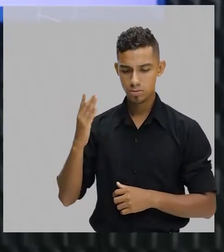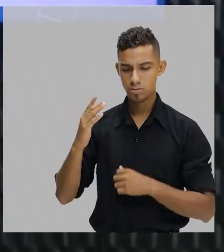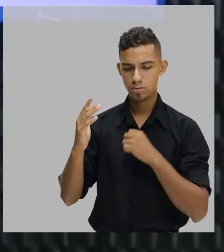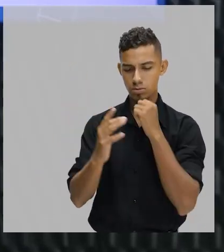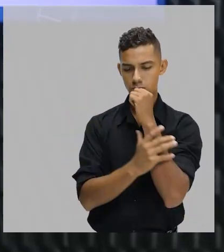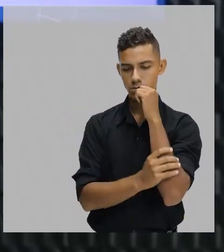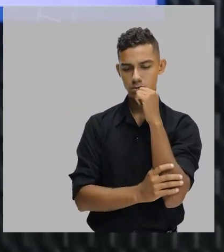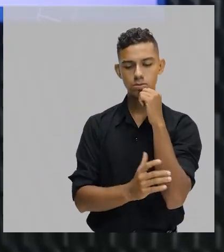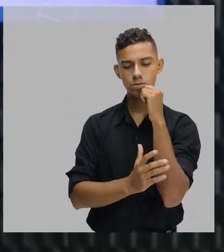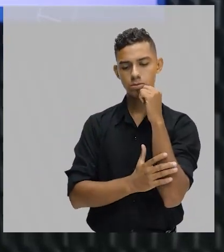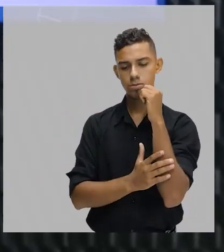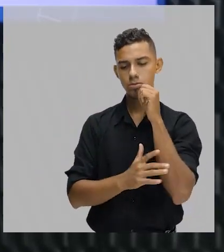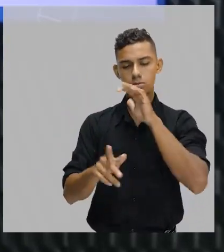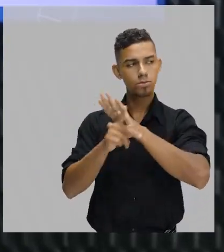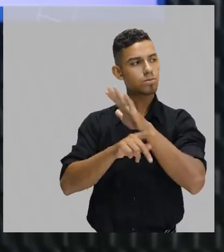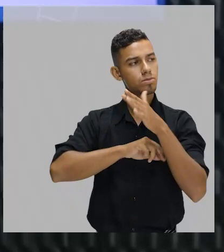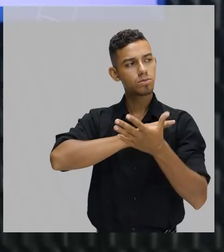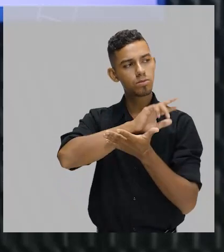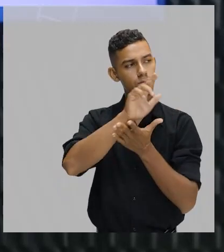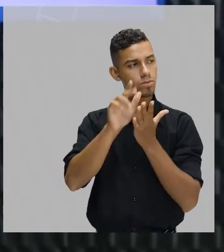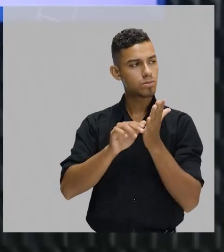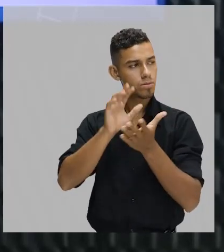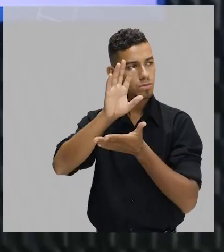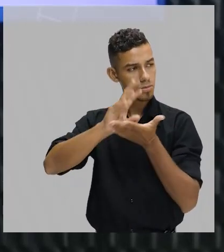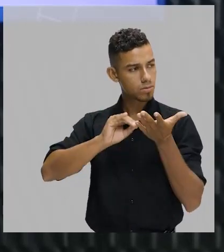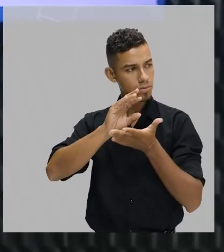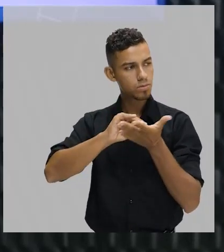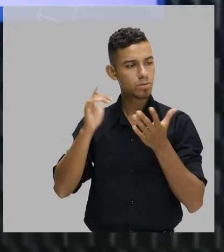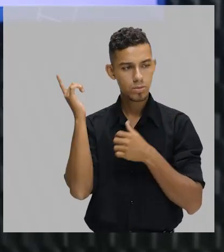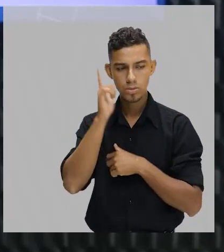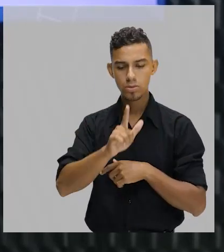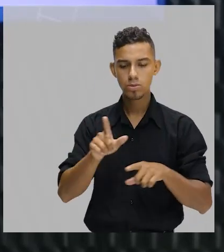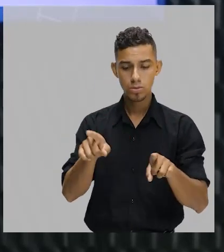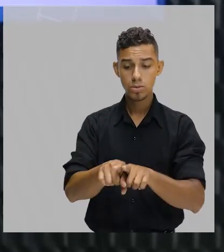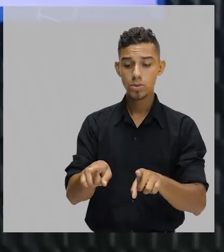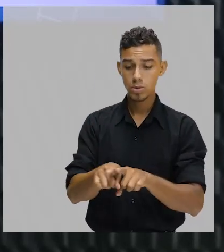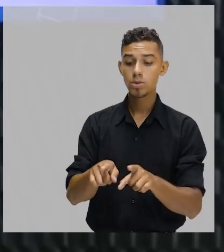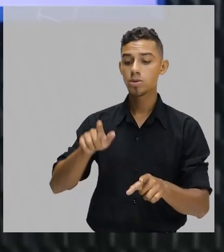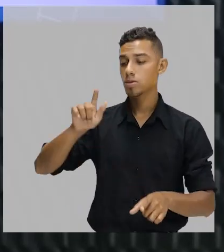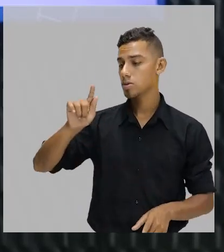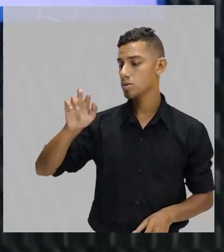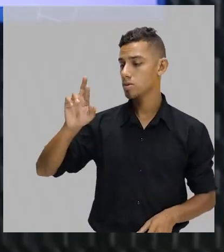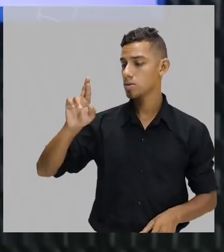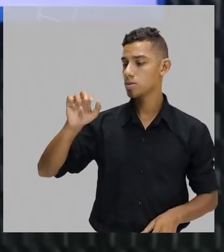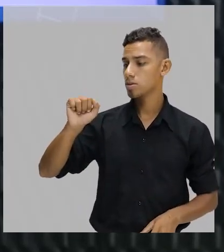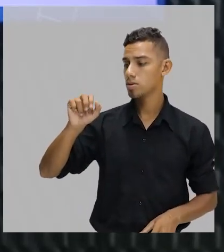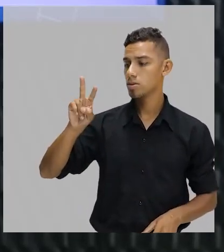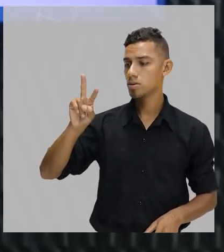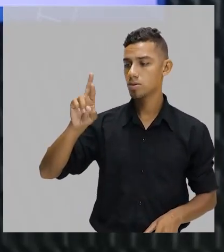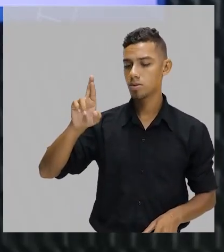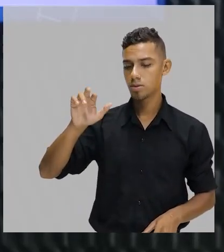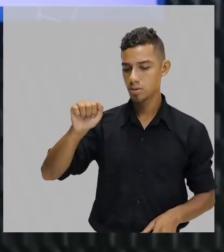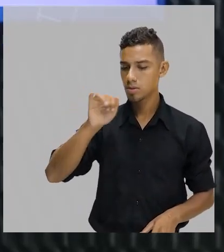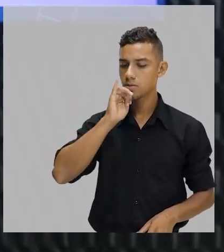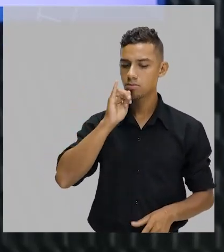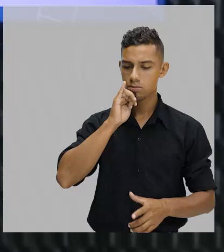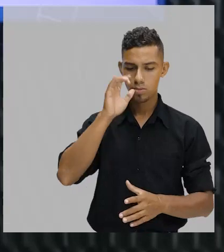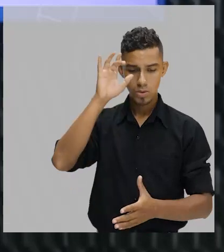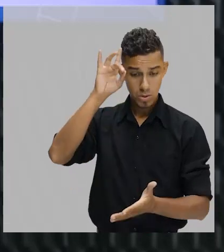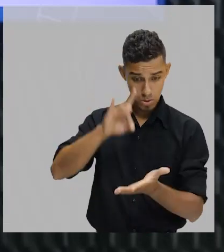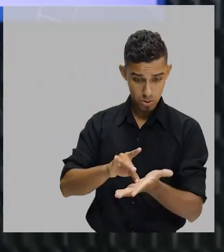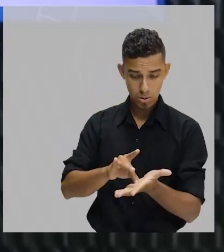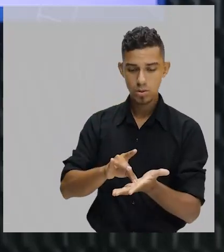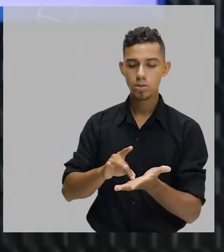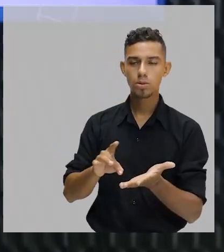matriz com várias cópias que eu posso tirar. No caso das gravuras, a original sempre é a